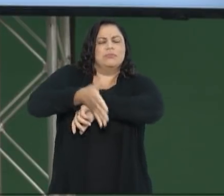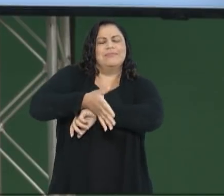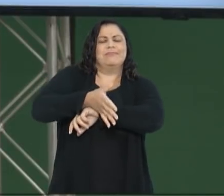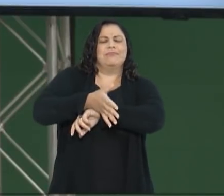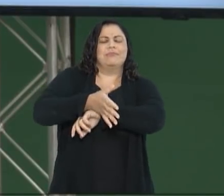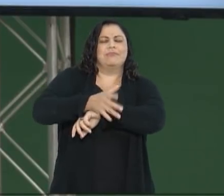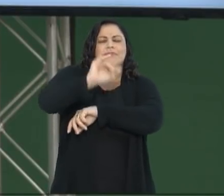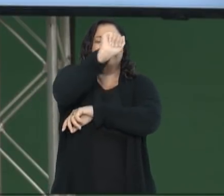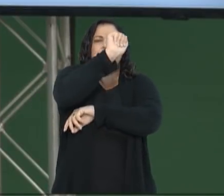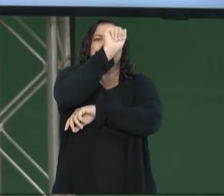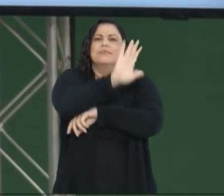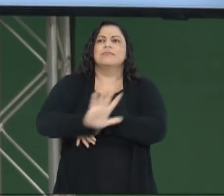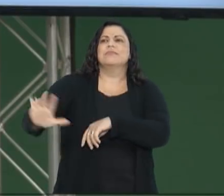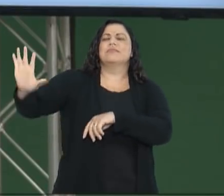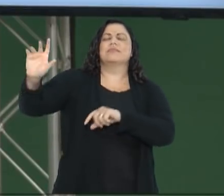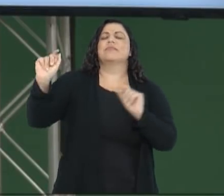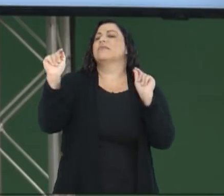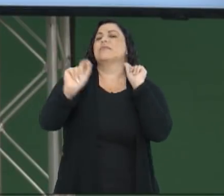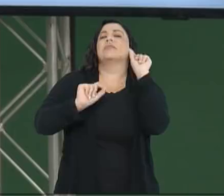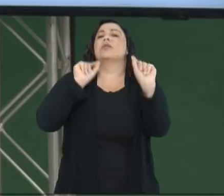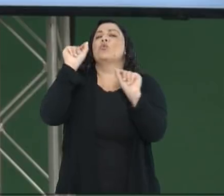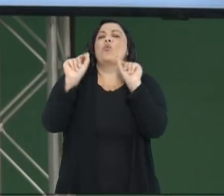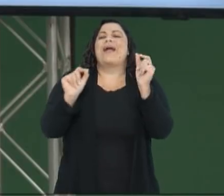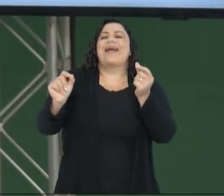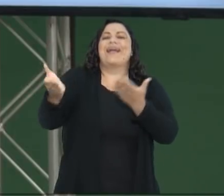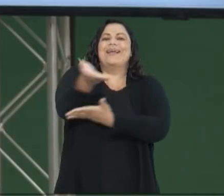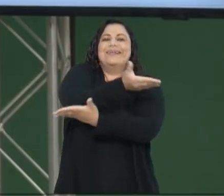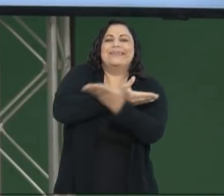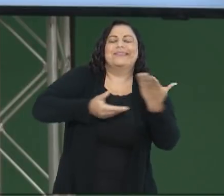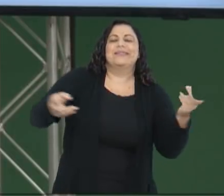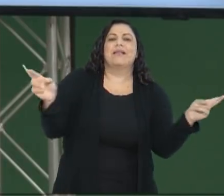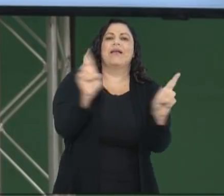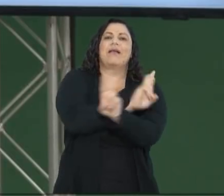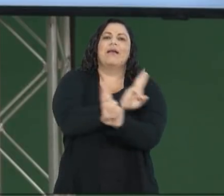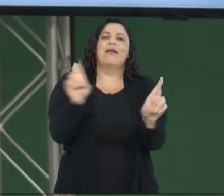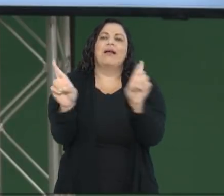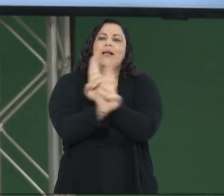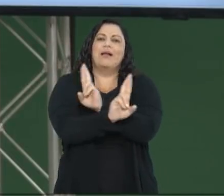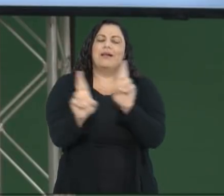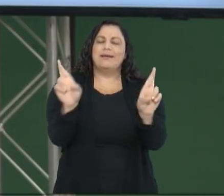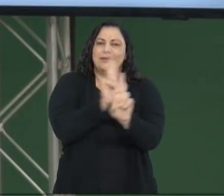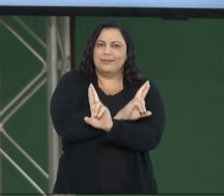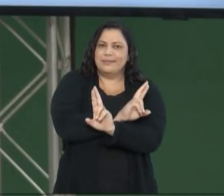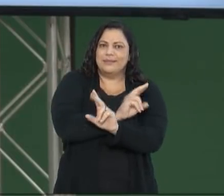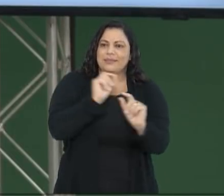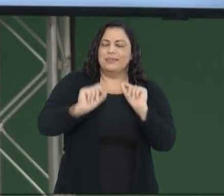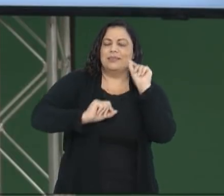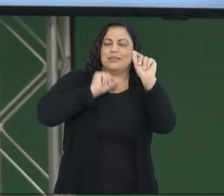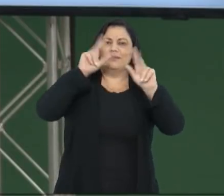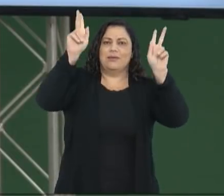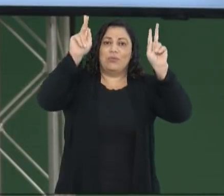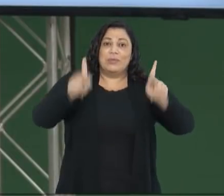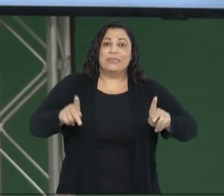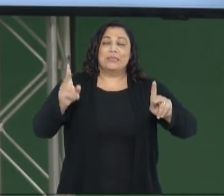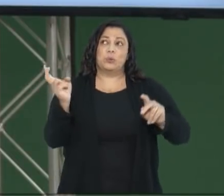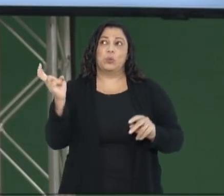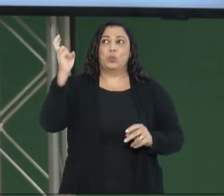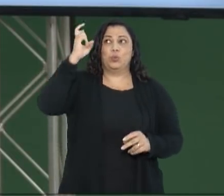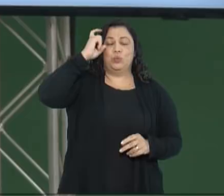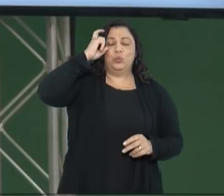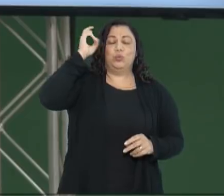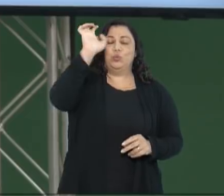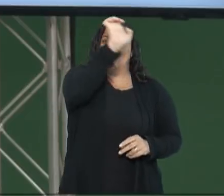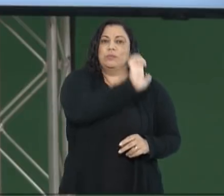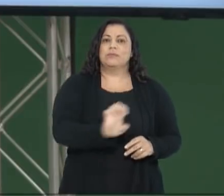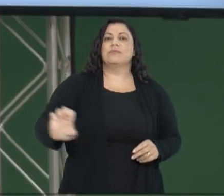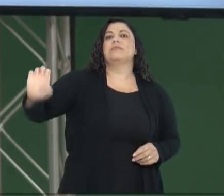estão expressas na paisagem? Qual é a relação das paisagens com a cultura europeia? Então a